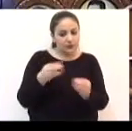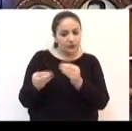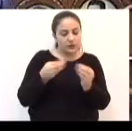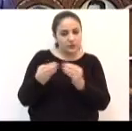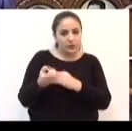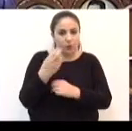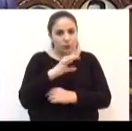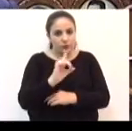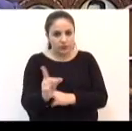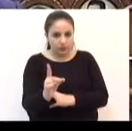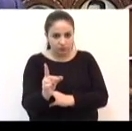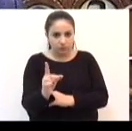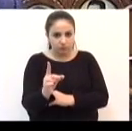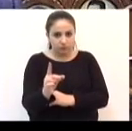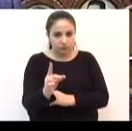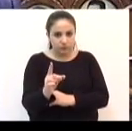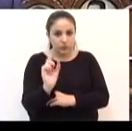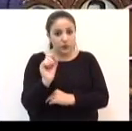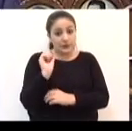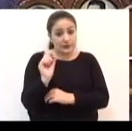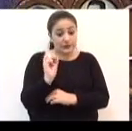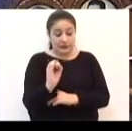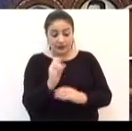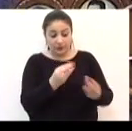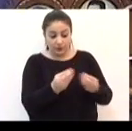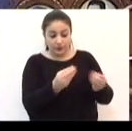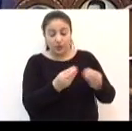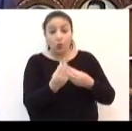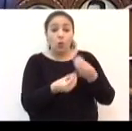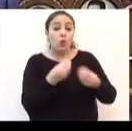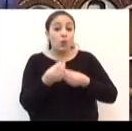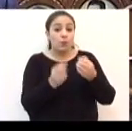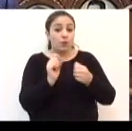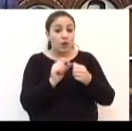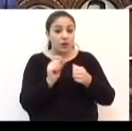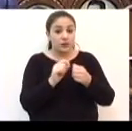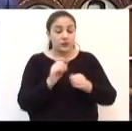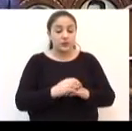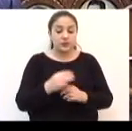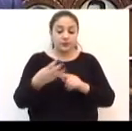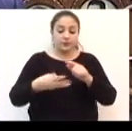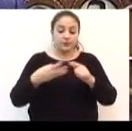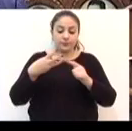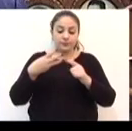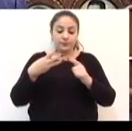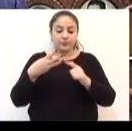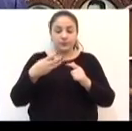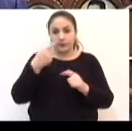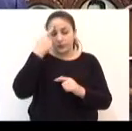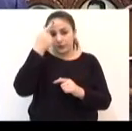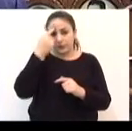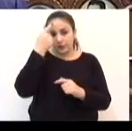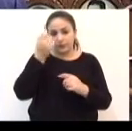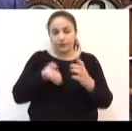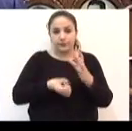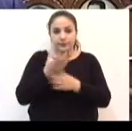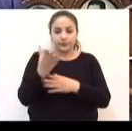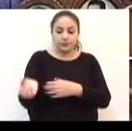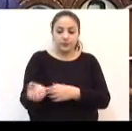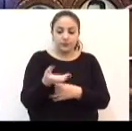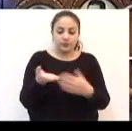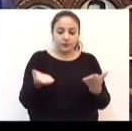não flexibilizamos, e se flexibilizamos em que condições. E a terceira, que é uma ideia que surgiu nova